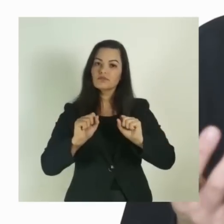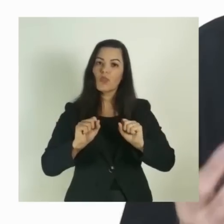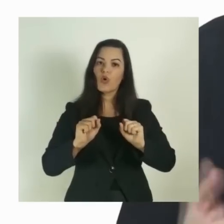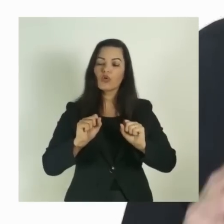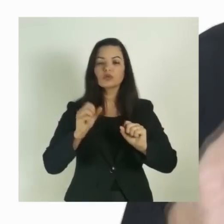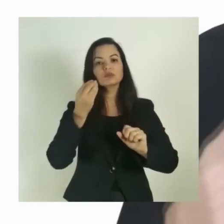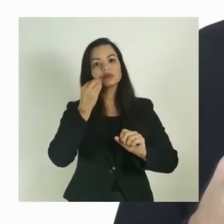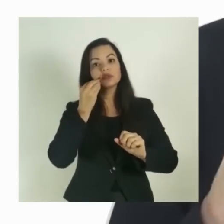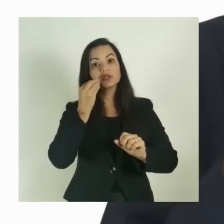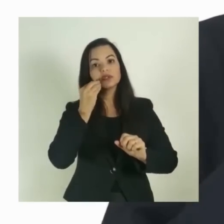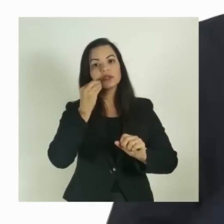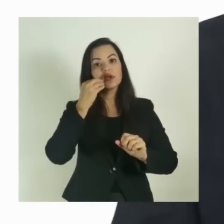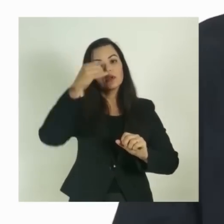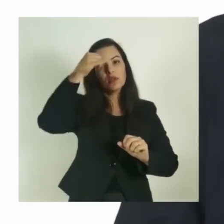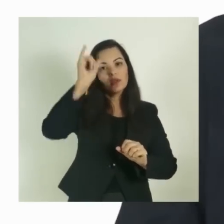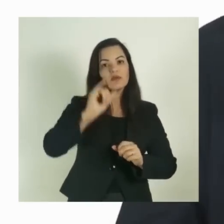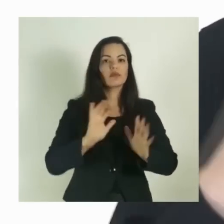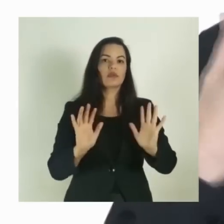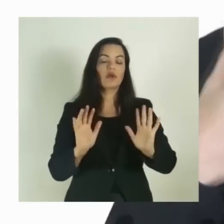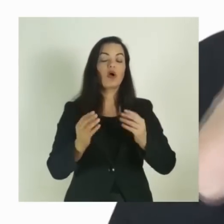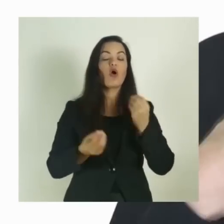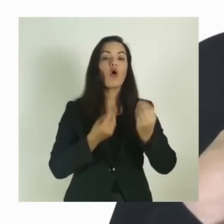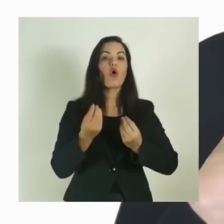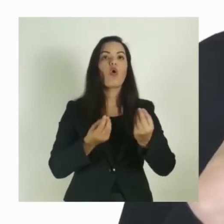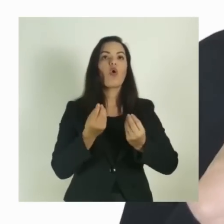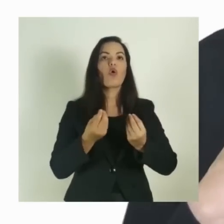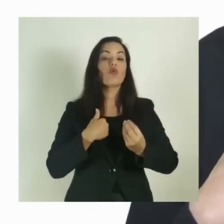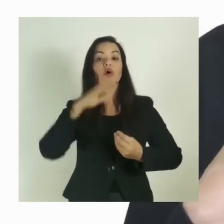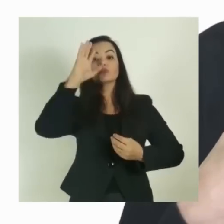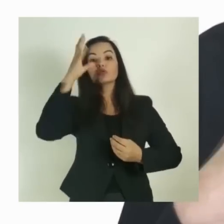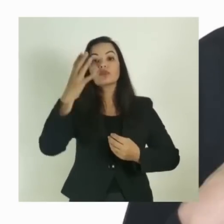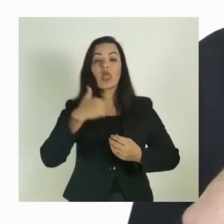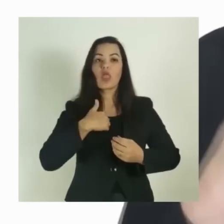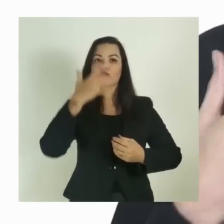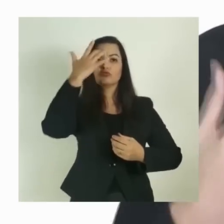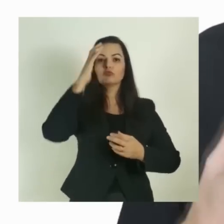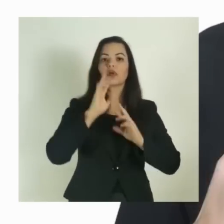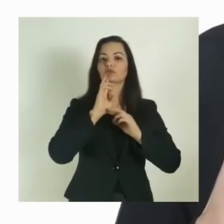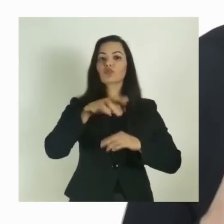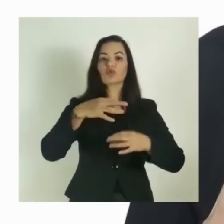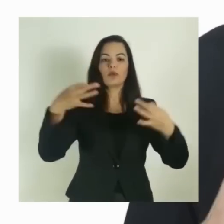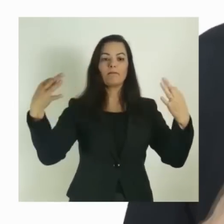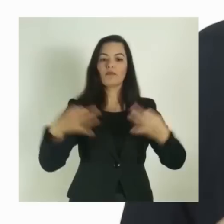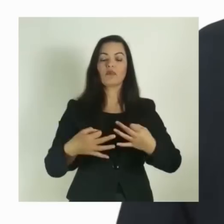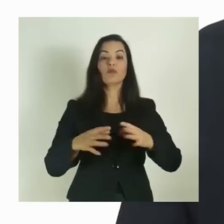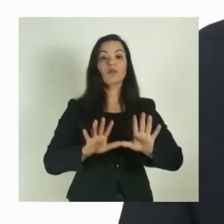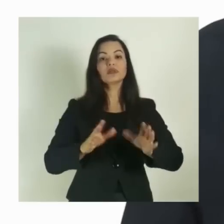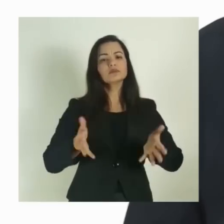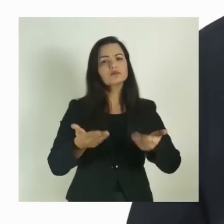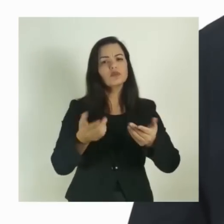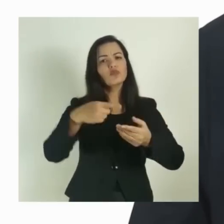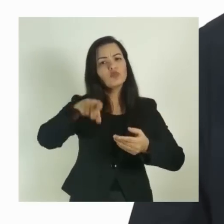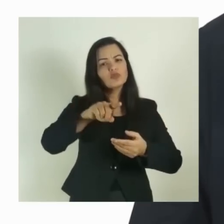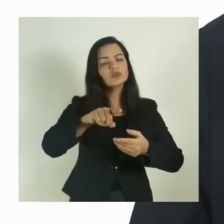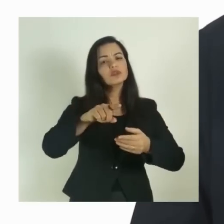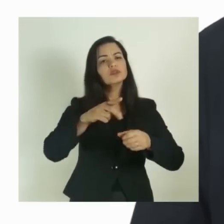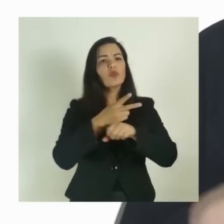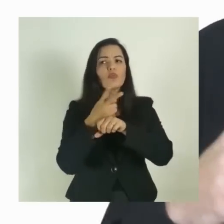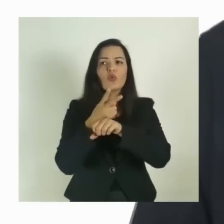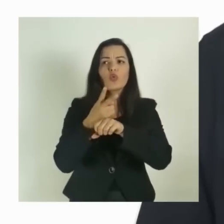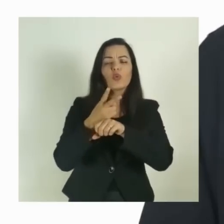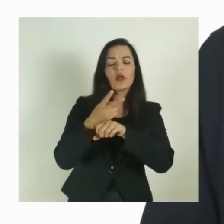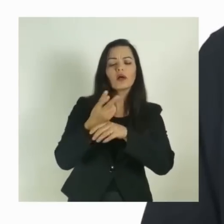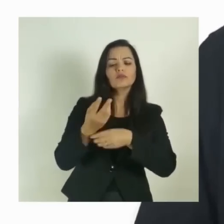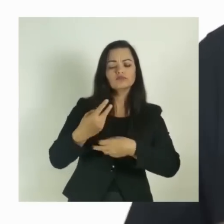podemos tomar dentro das nossas possibilidades. Eu não tenho aqui as respostas prontas, mas eu quero estimular para que você encontre a sua